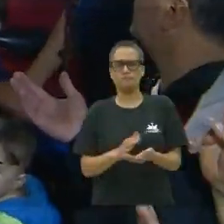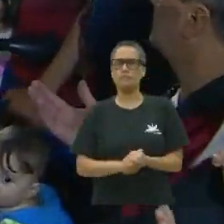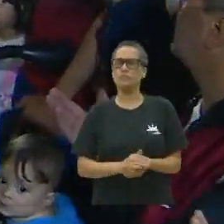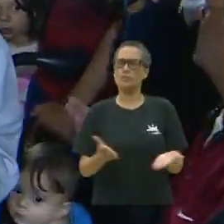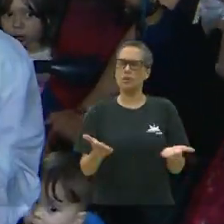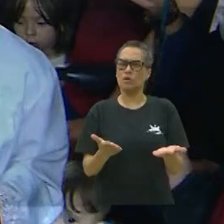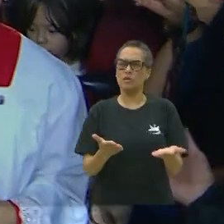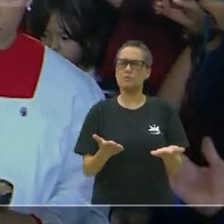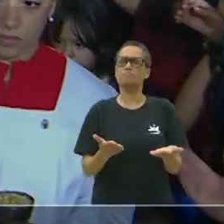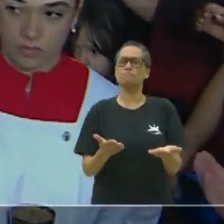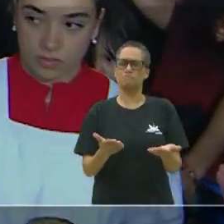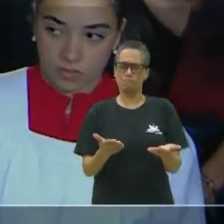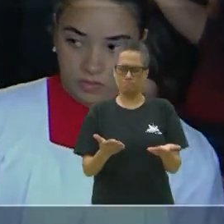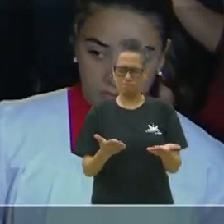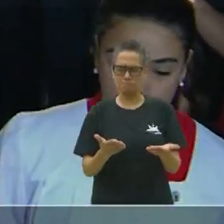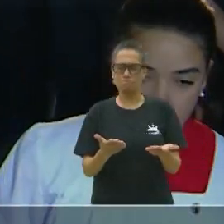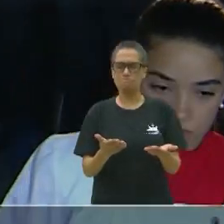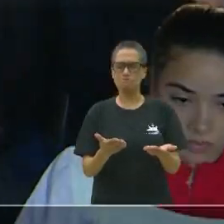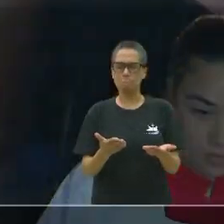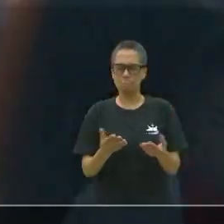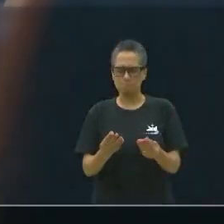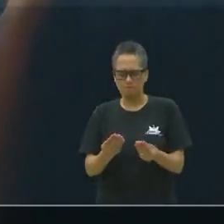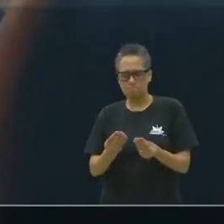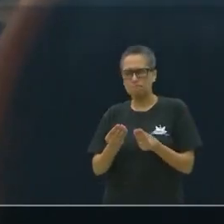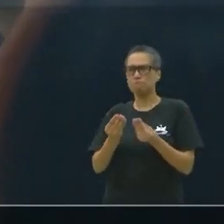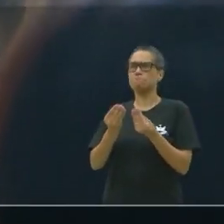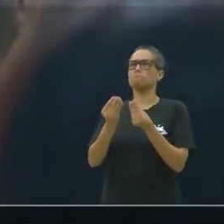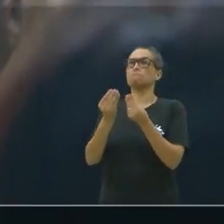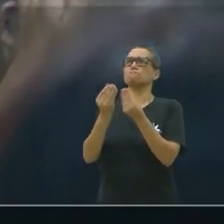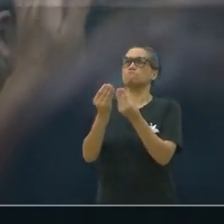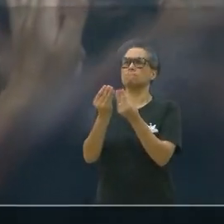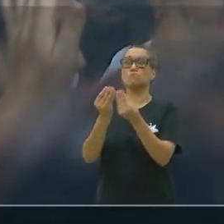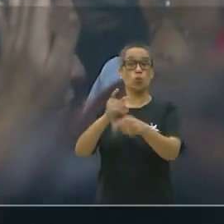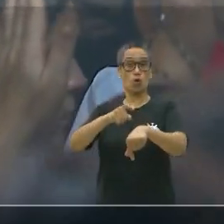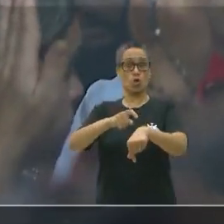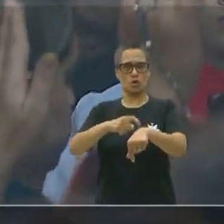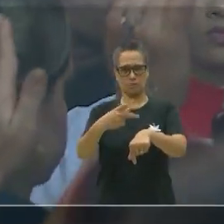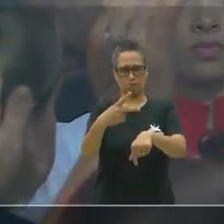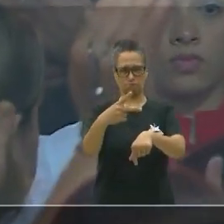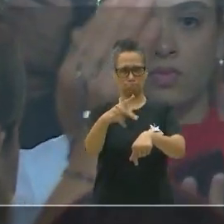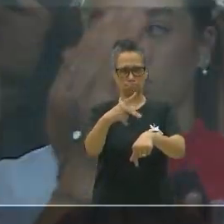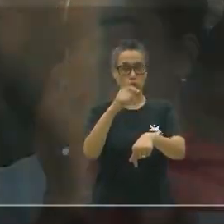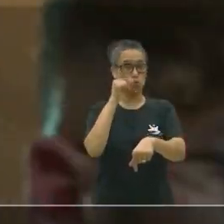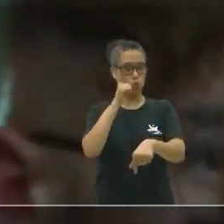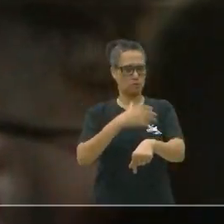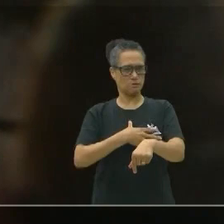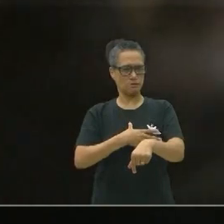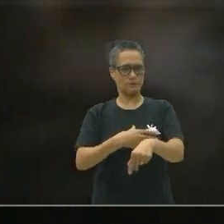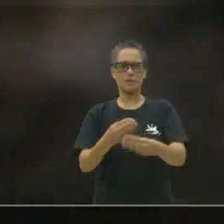Entrega, entrega agora, essa é a tua hora, minha filha.